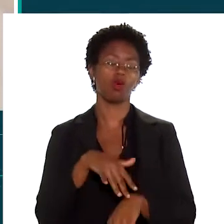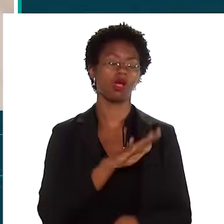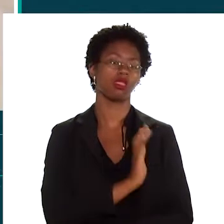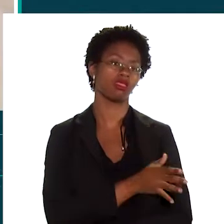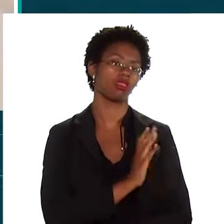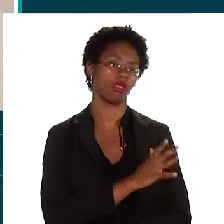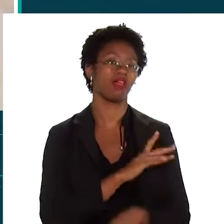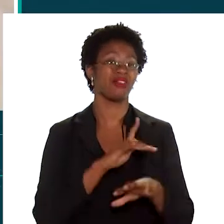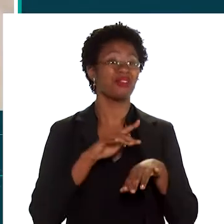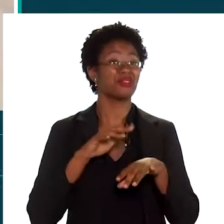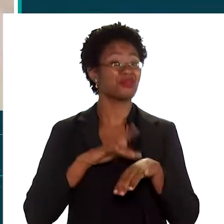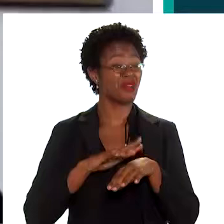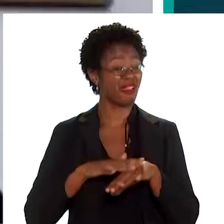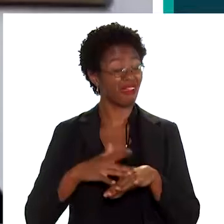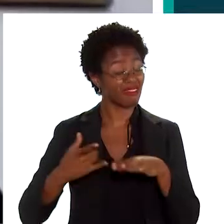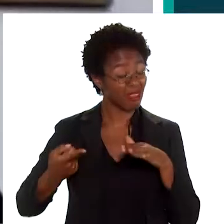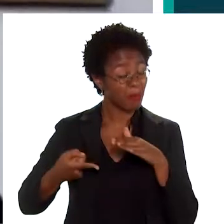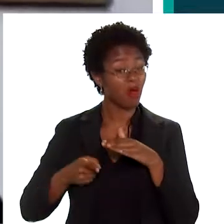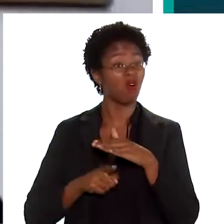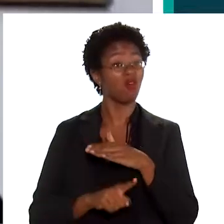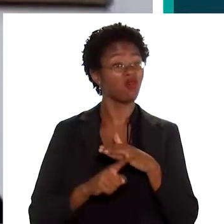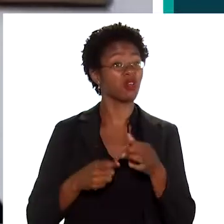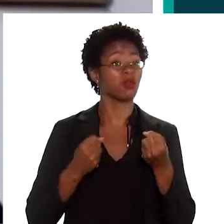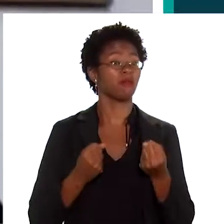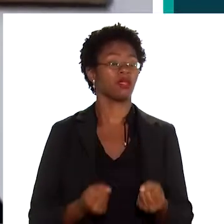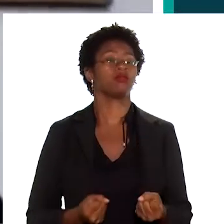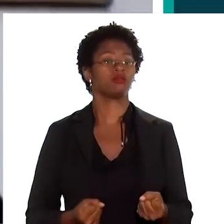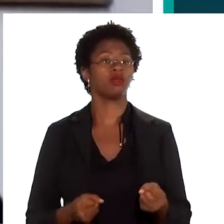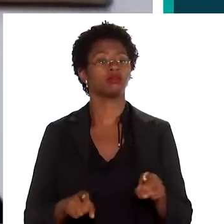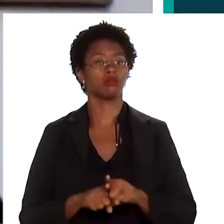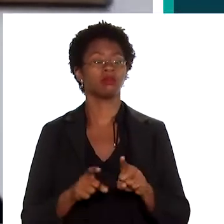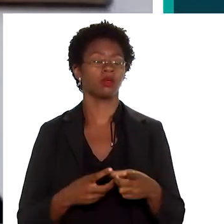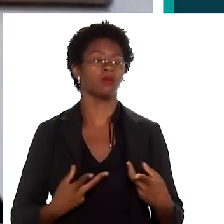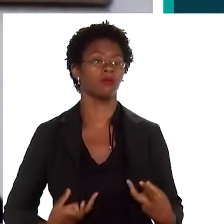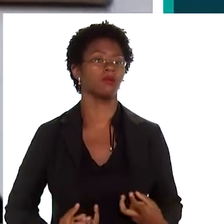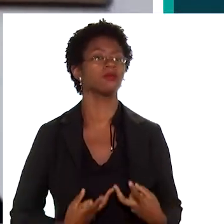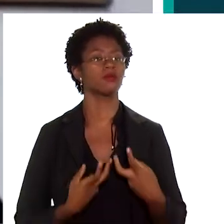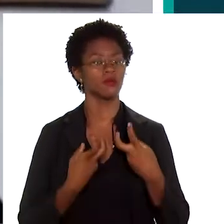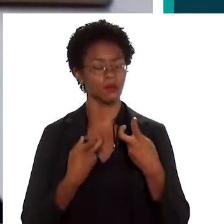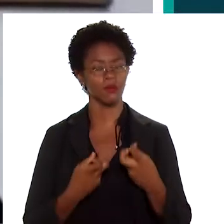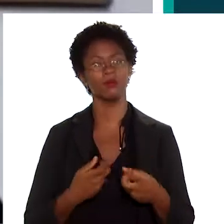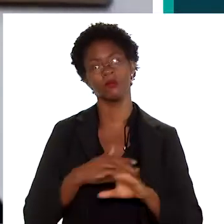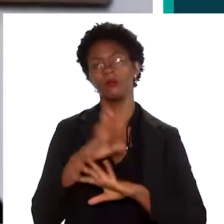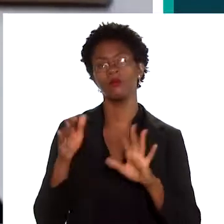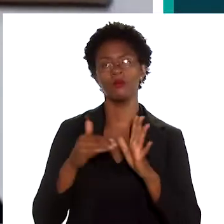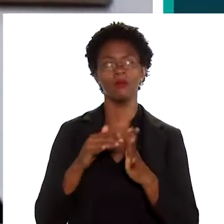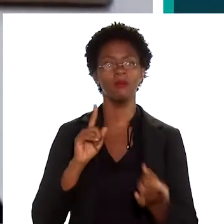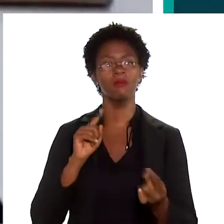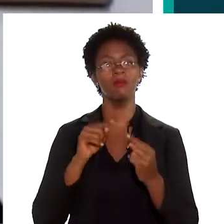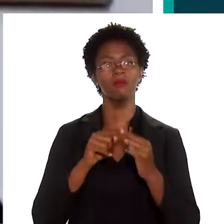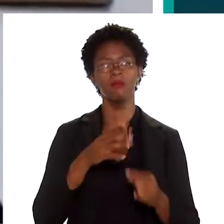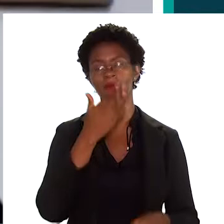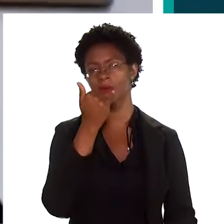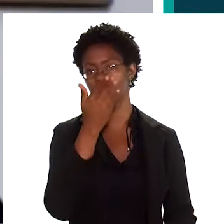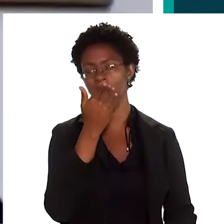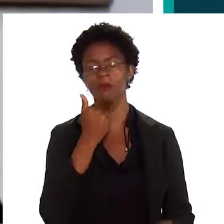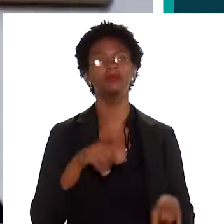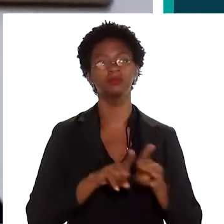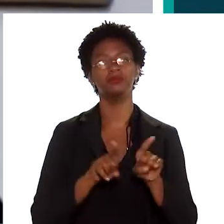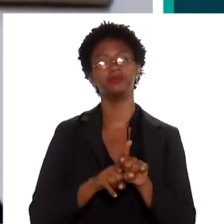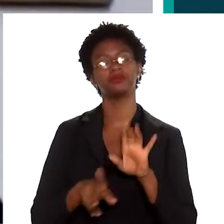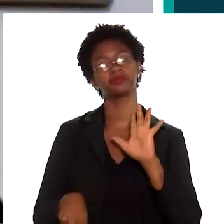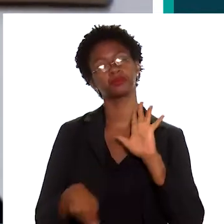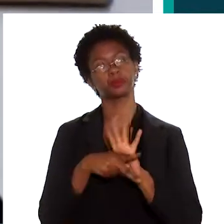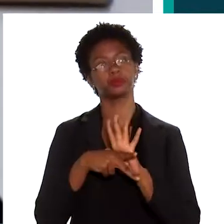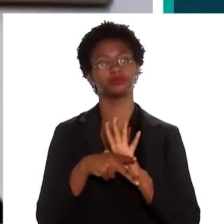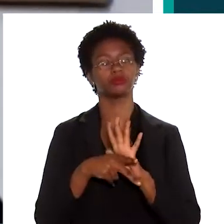doenças cardiovasculares, desenvolvimento de alguns tipos de câncer. Então, sem sombra de dúvida, a alimentação ela faz